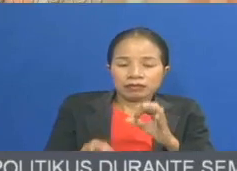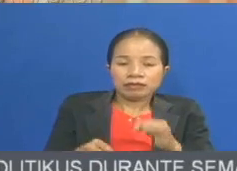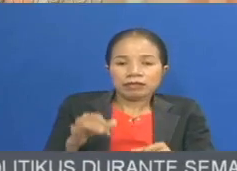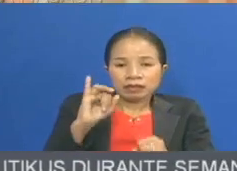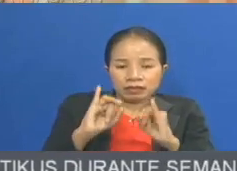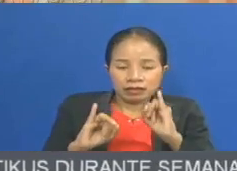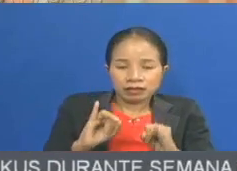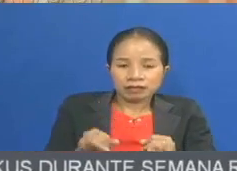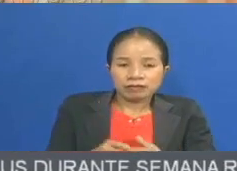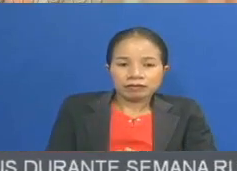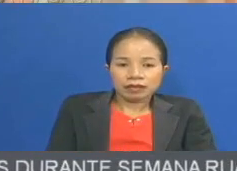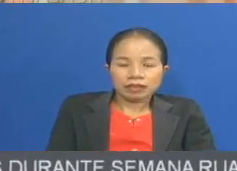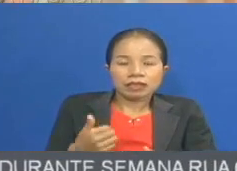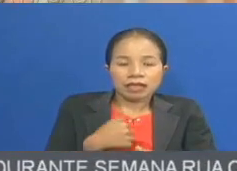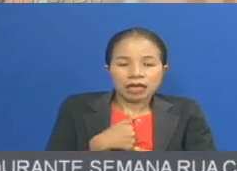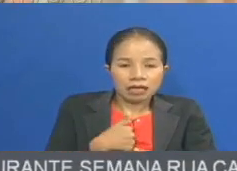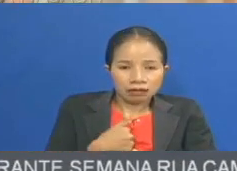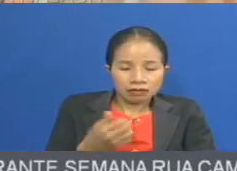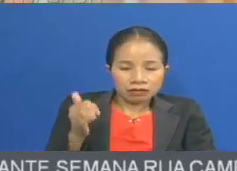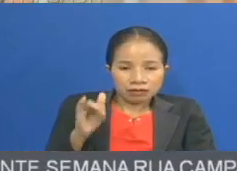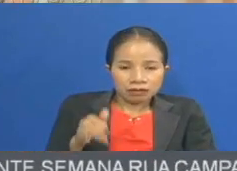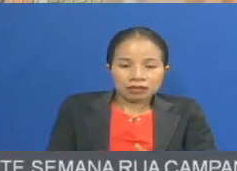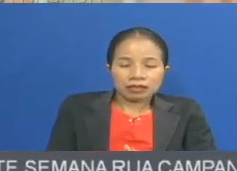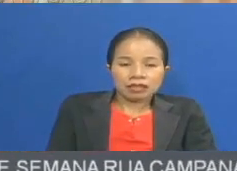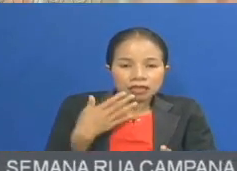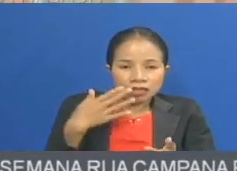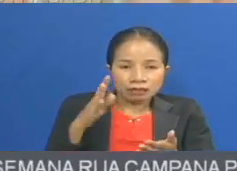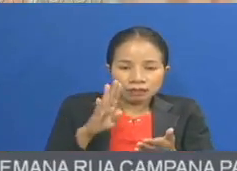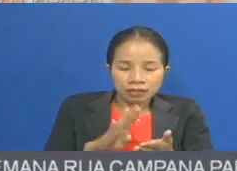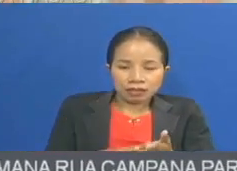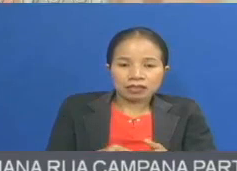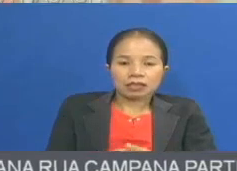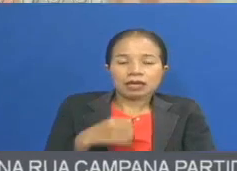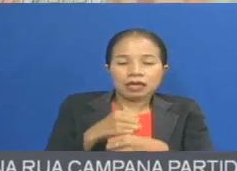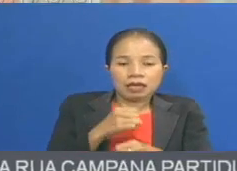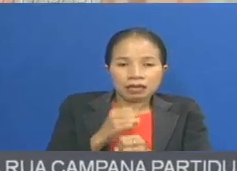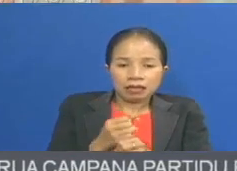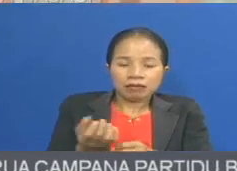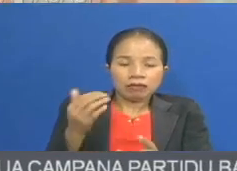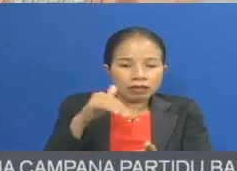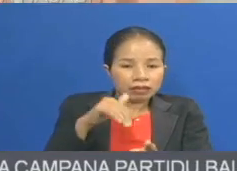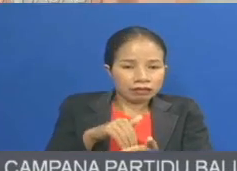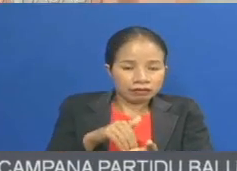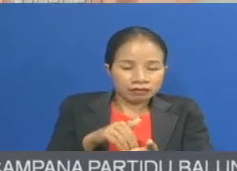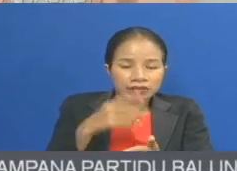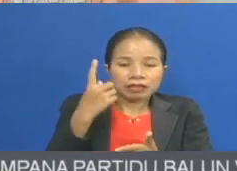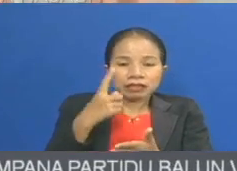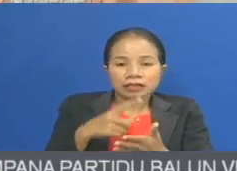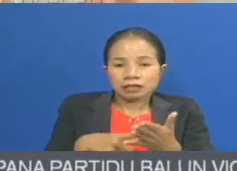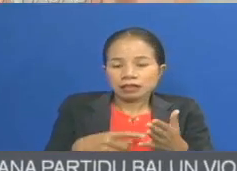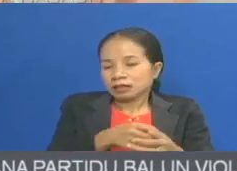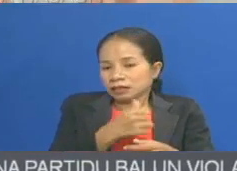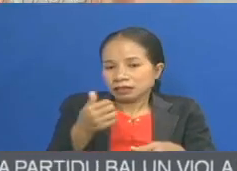e tem egoísmo, se não é? Egoísmo setoral, se não é? Mas que resulta, filha, fale, boa cidade, se não